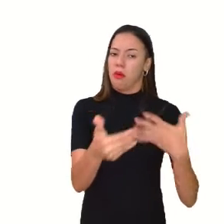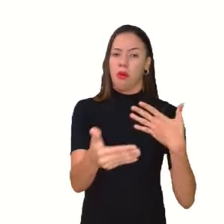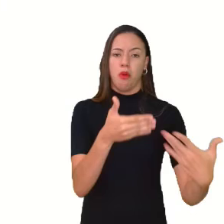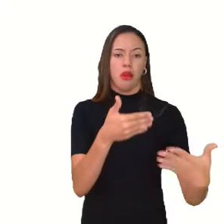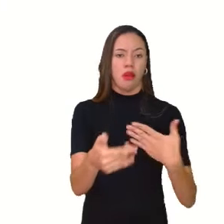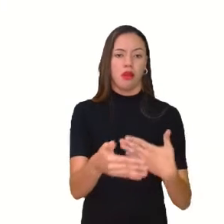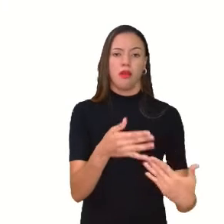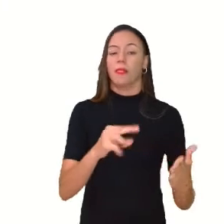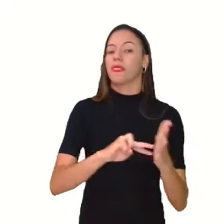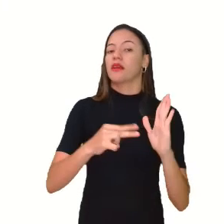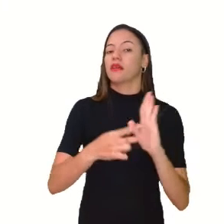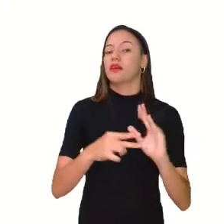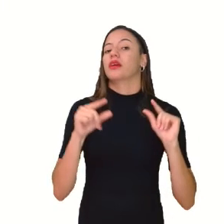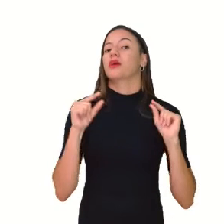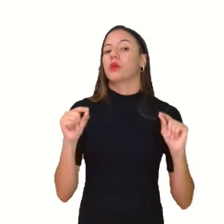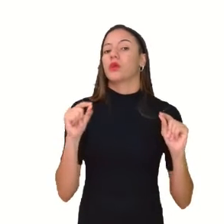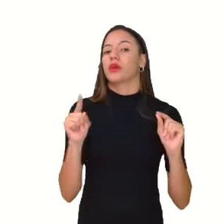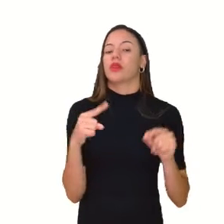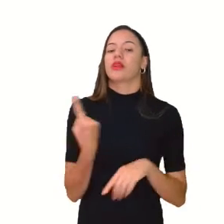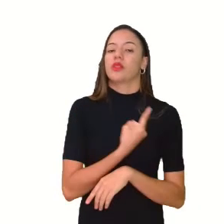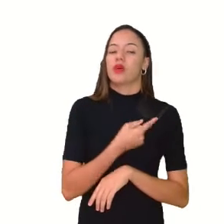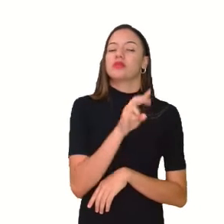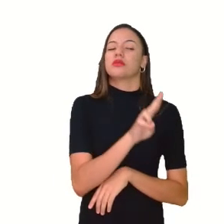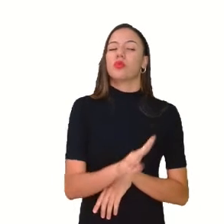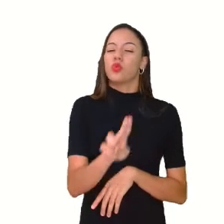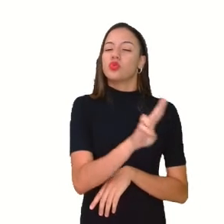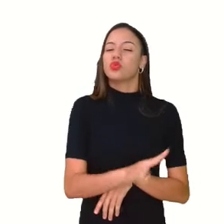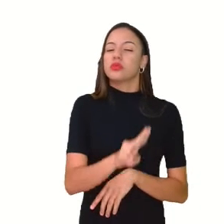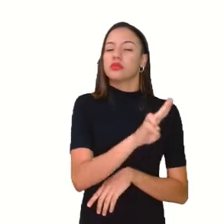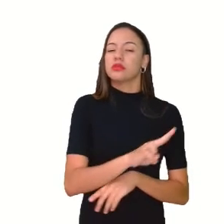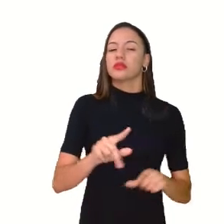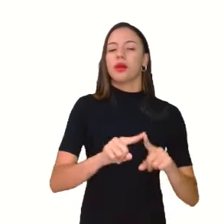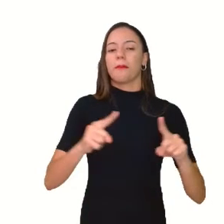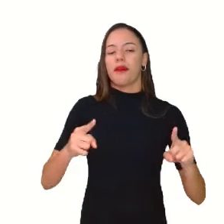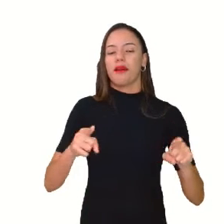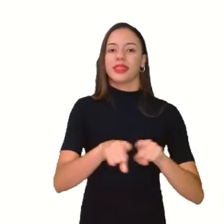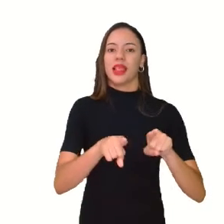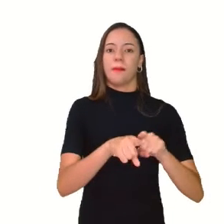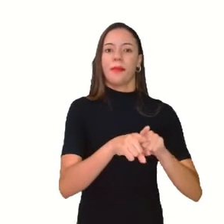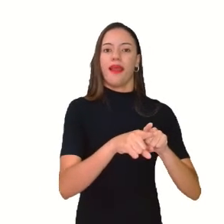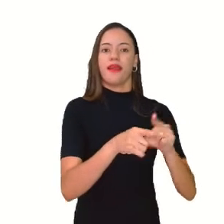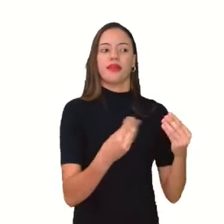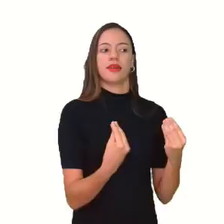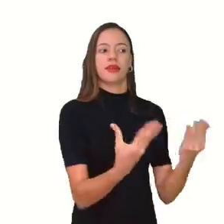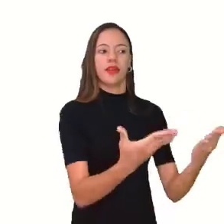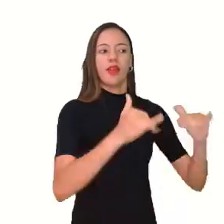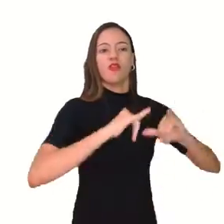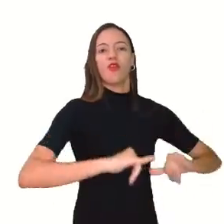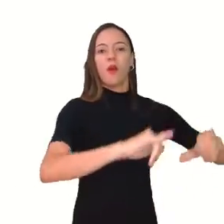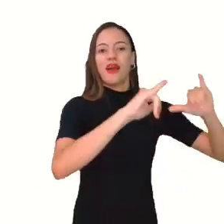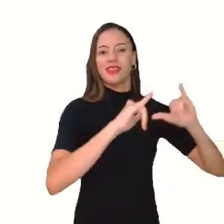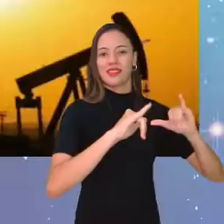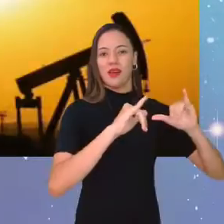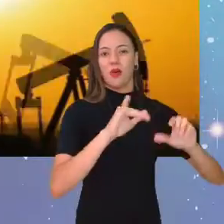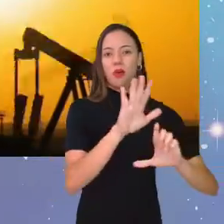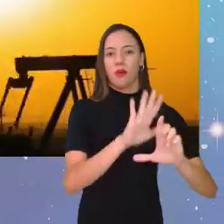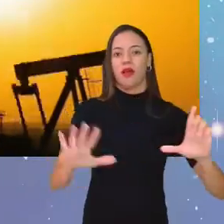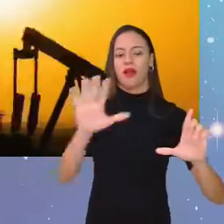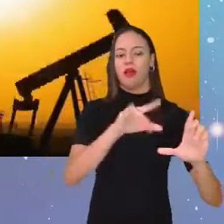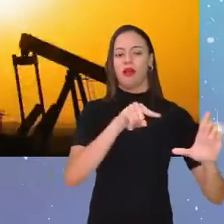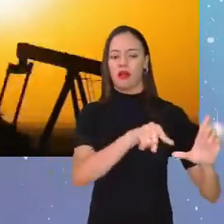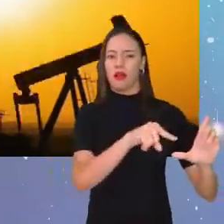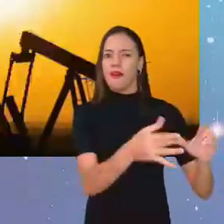gente está o tempo todo consumindo, mas a gente também está dando essas informações para plataformas que processam